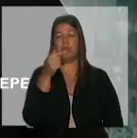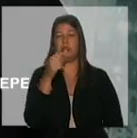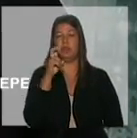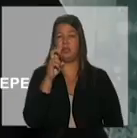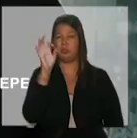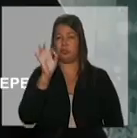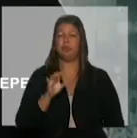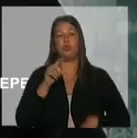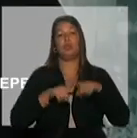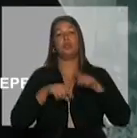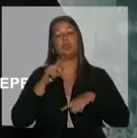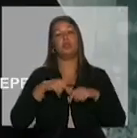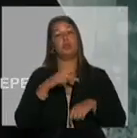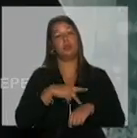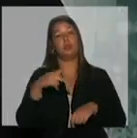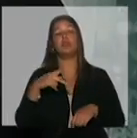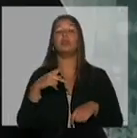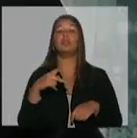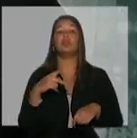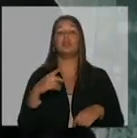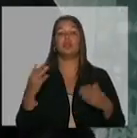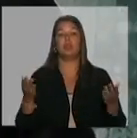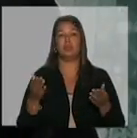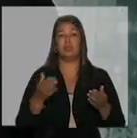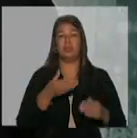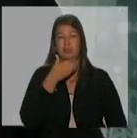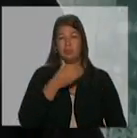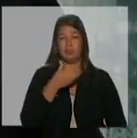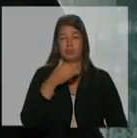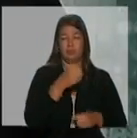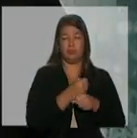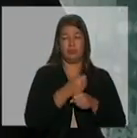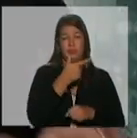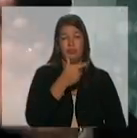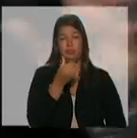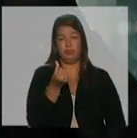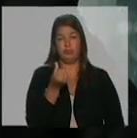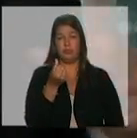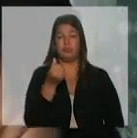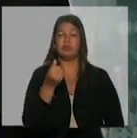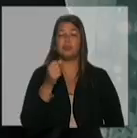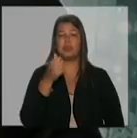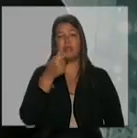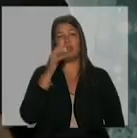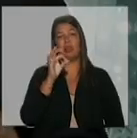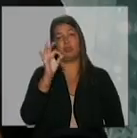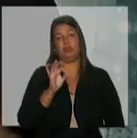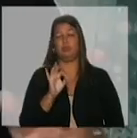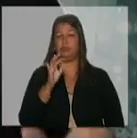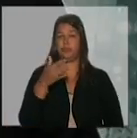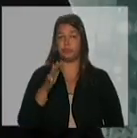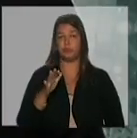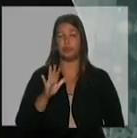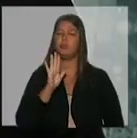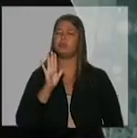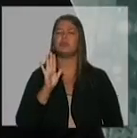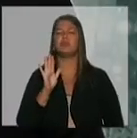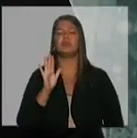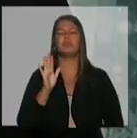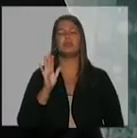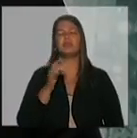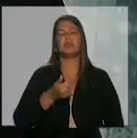de 75% da produção de petróleo, em 2016 por algo em torno de 70%. Mas o melhor, deputado e